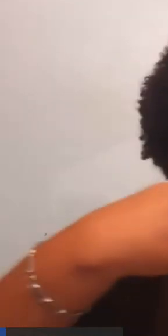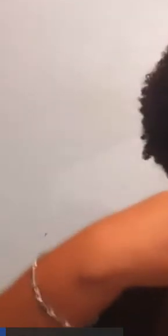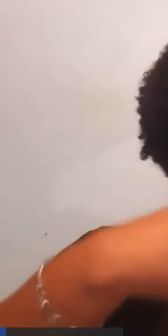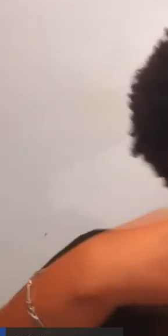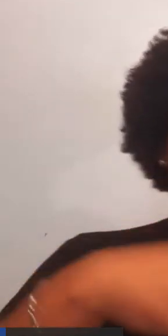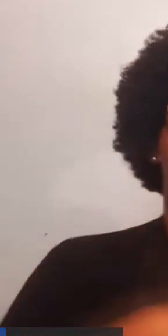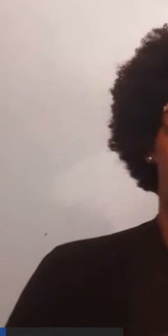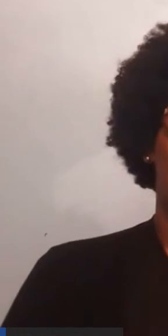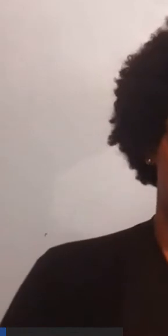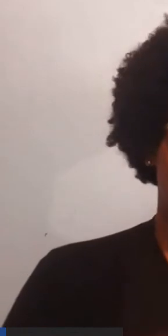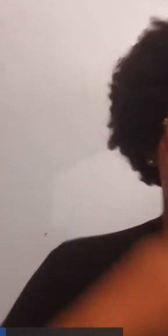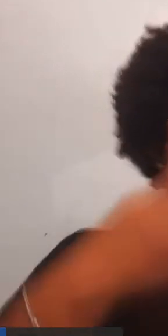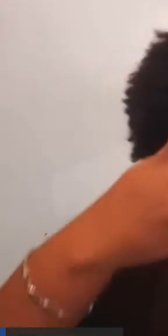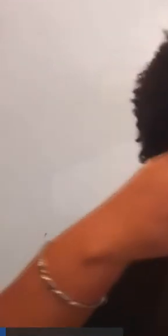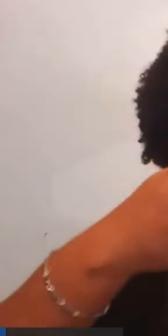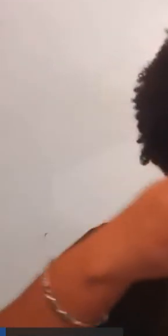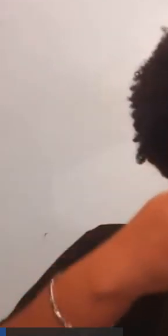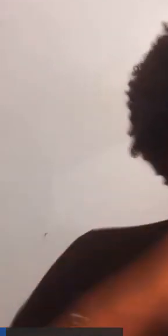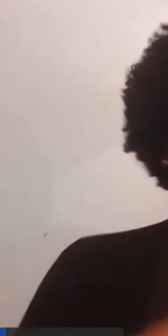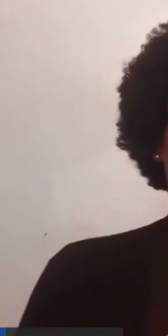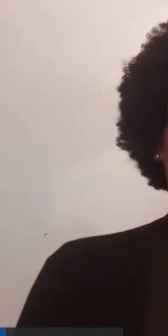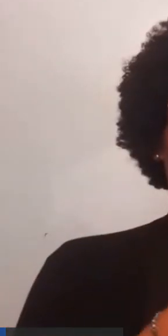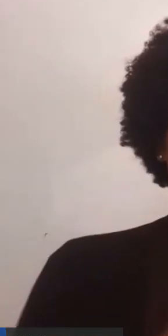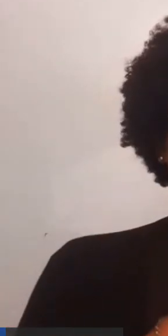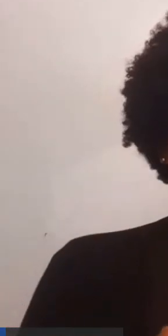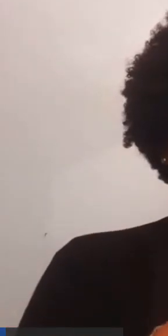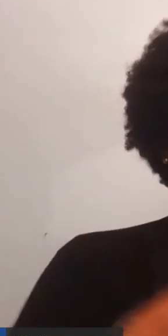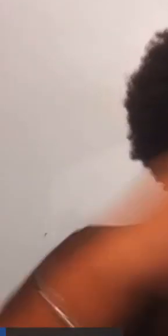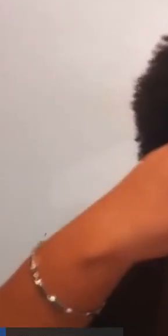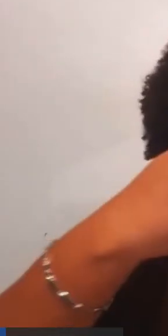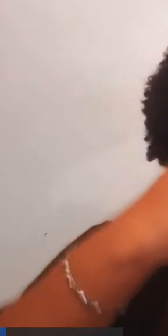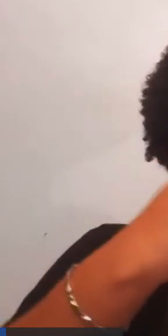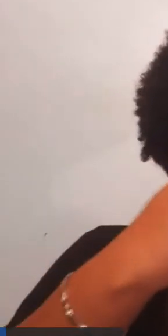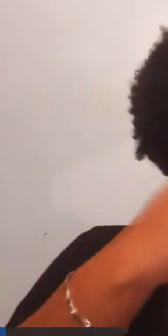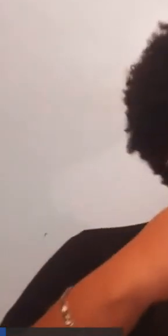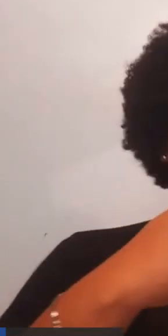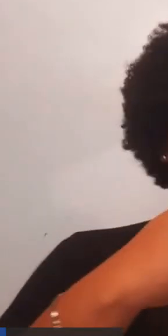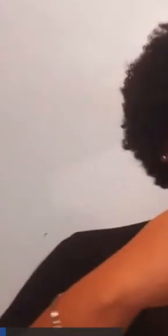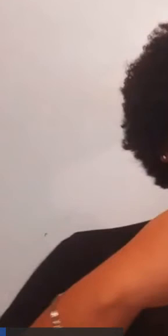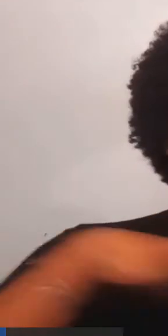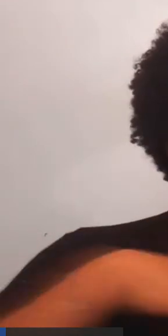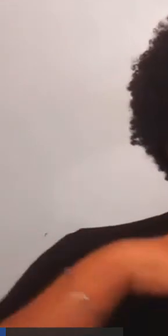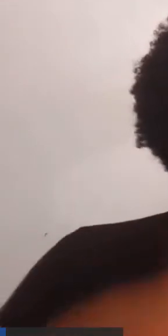falar sobre 4 tipos de sensores: o de inclinação, o de luz, o de temperatura